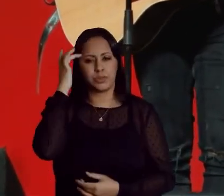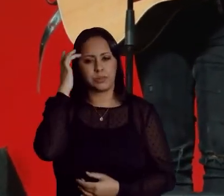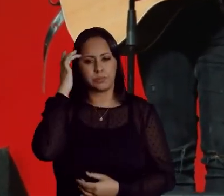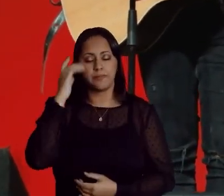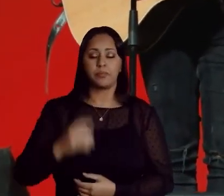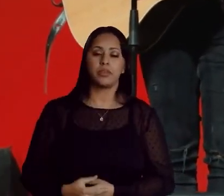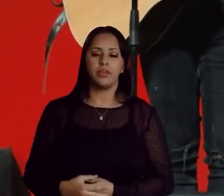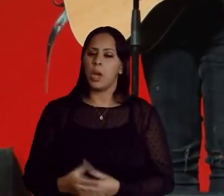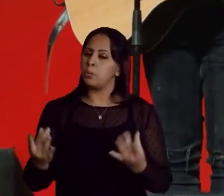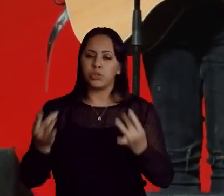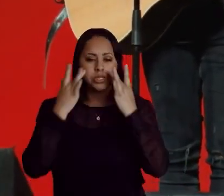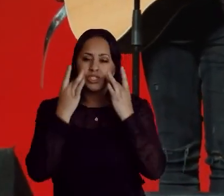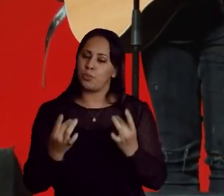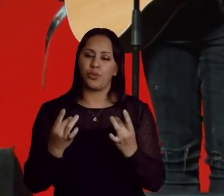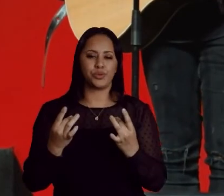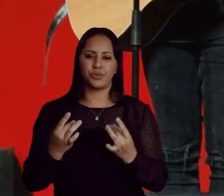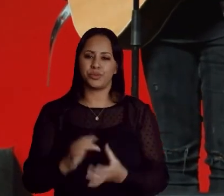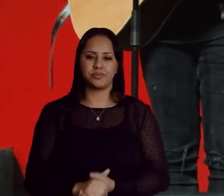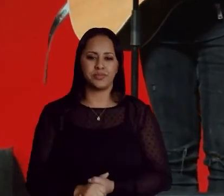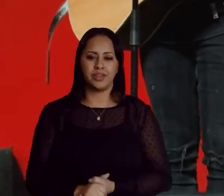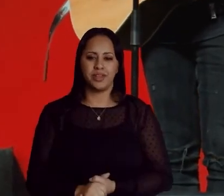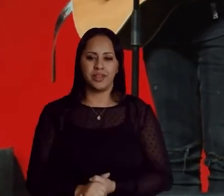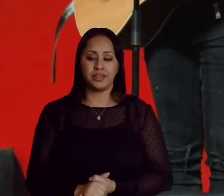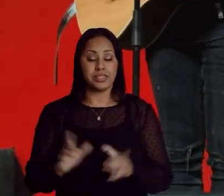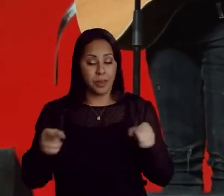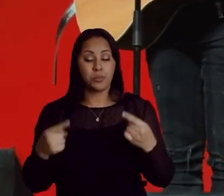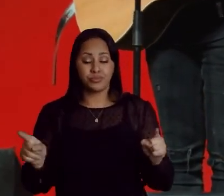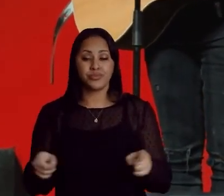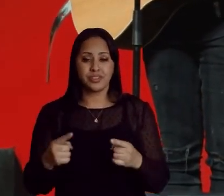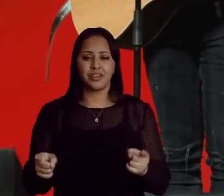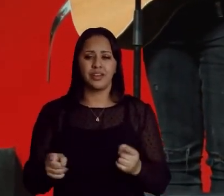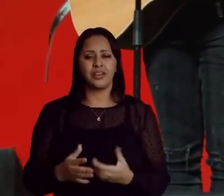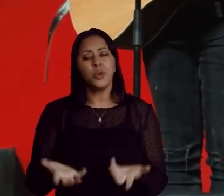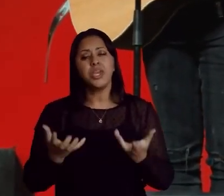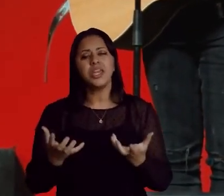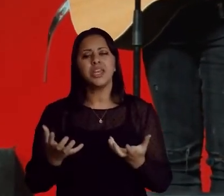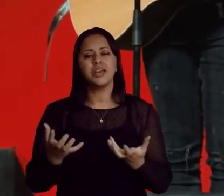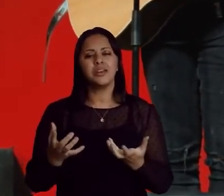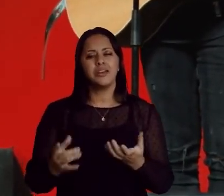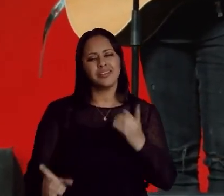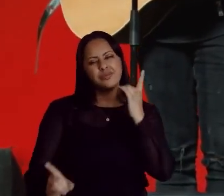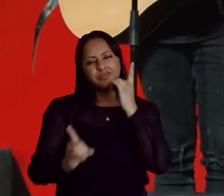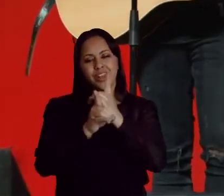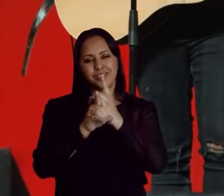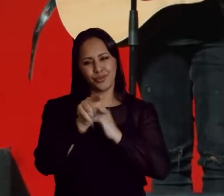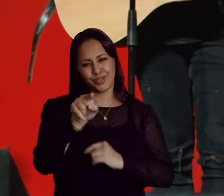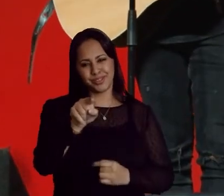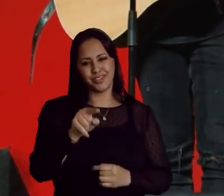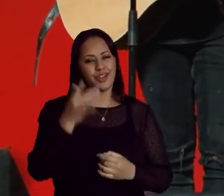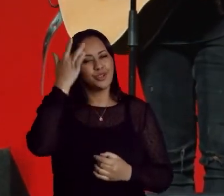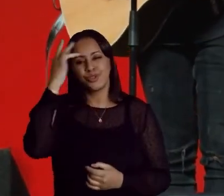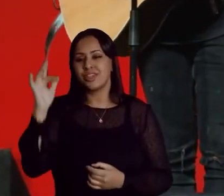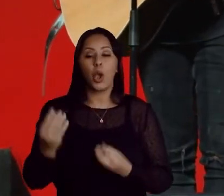Nós temos recebido tantos testemunhos dessa canção. E eu queria que essa canção encontrasse você. Eu não sei como você está aqui,